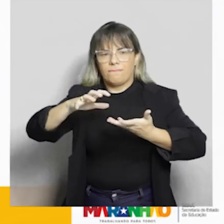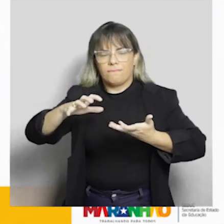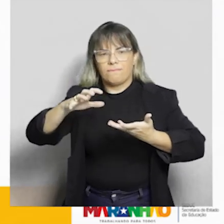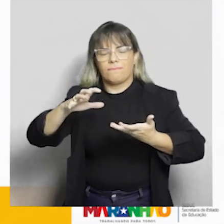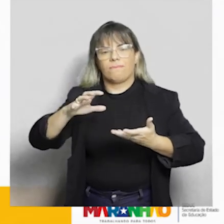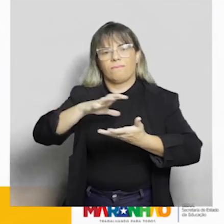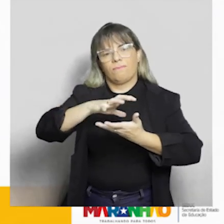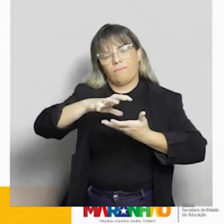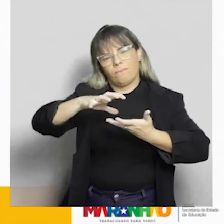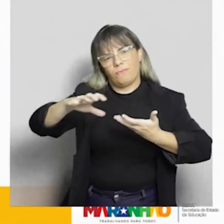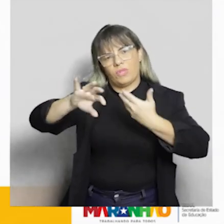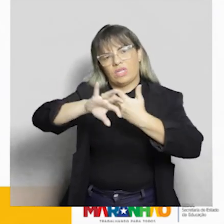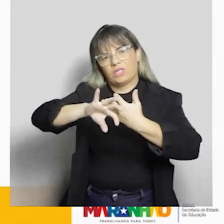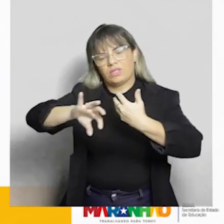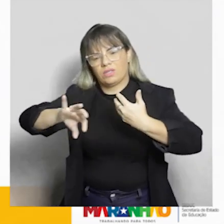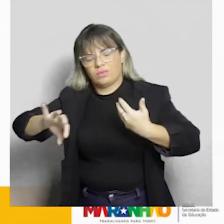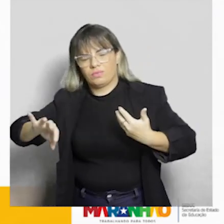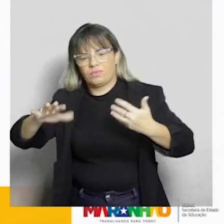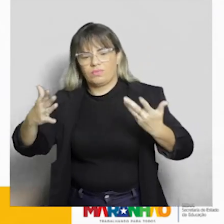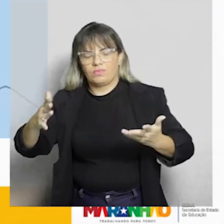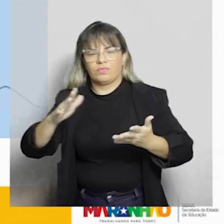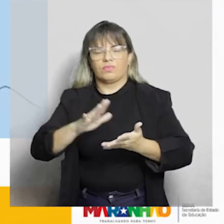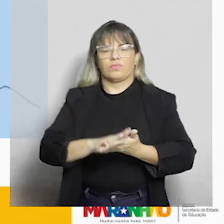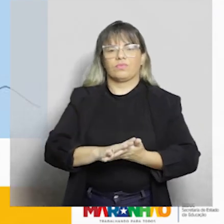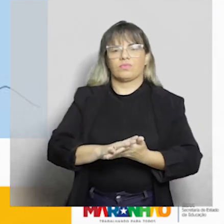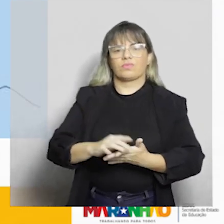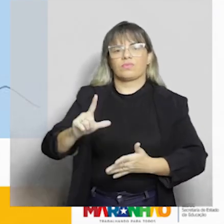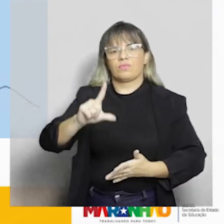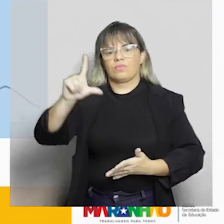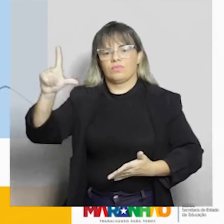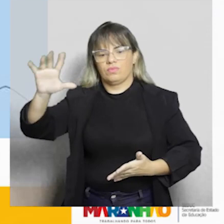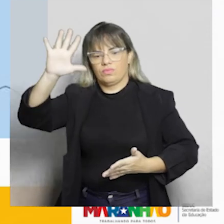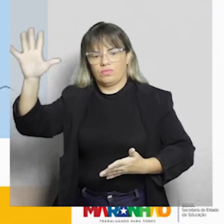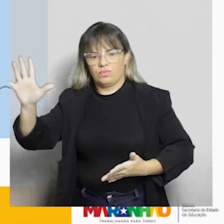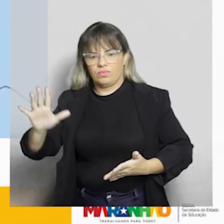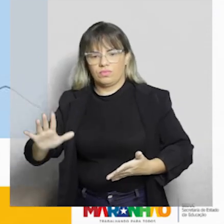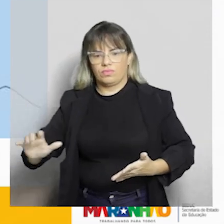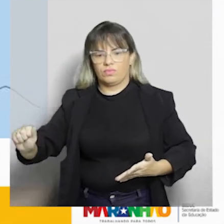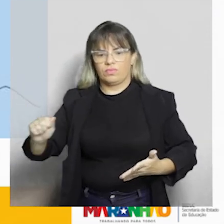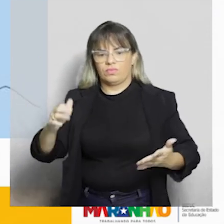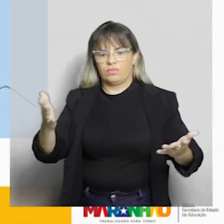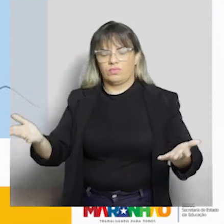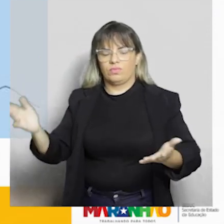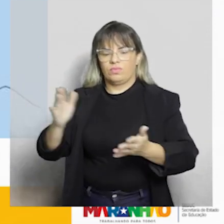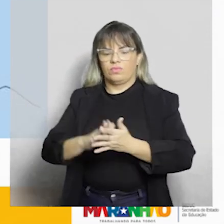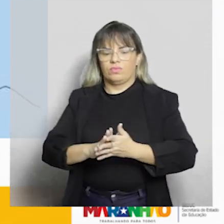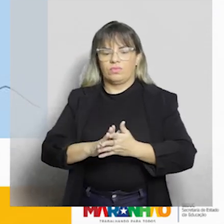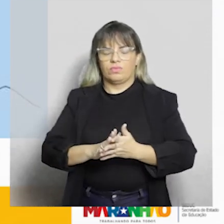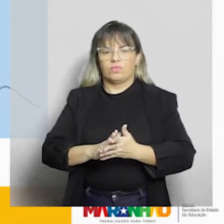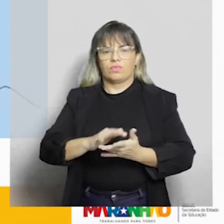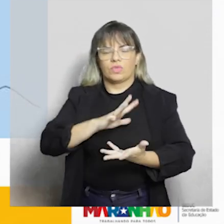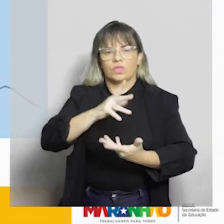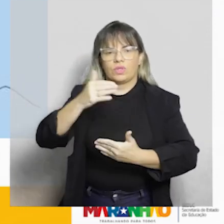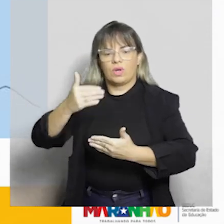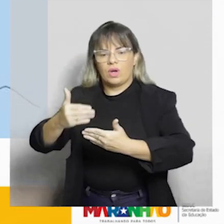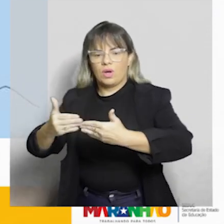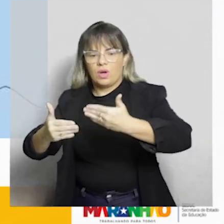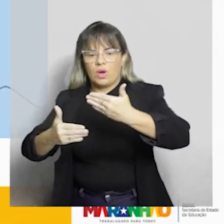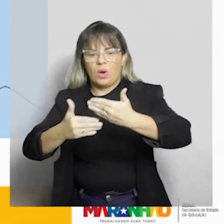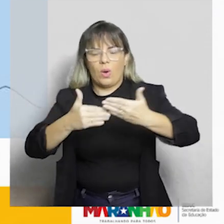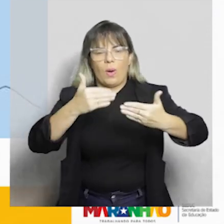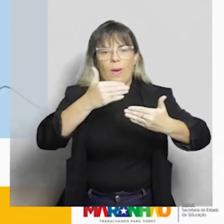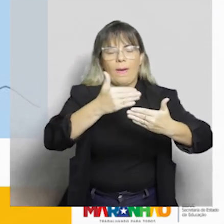seja fragmentado, né? No caso, o chifre da África. Estamos falando sobre movimentação de placas tectônicas,